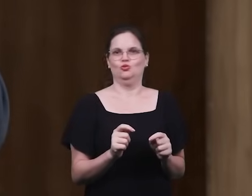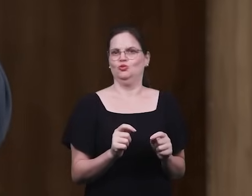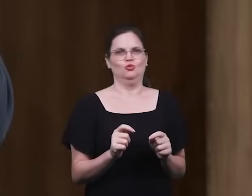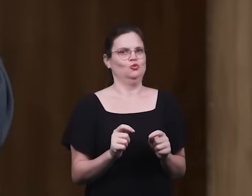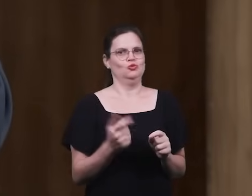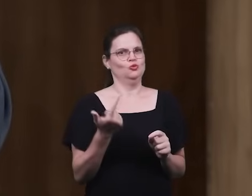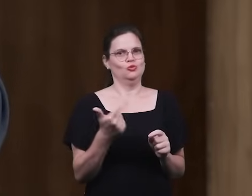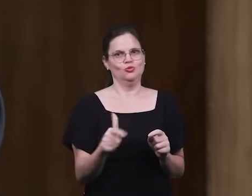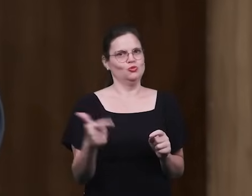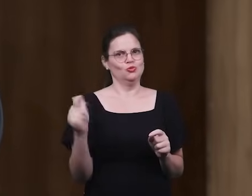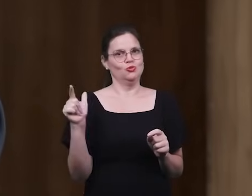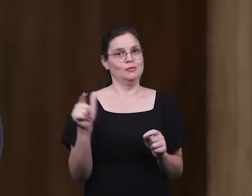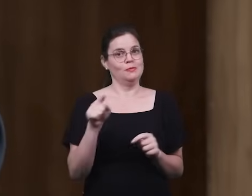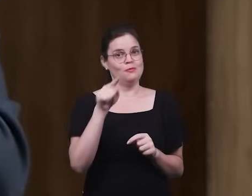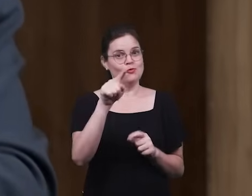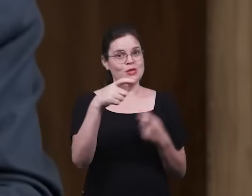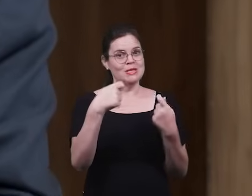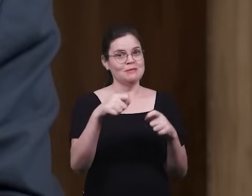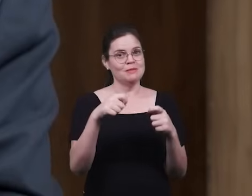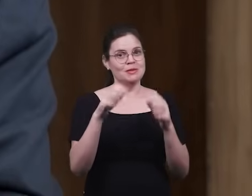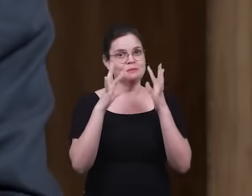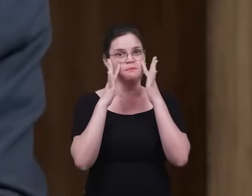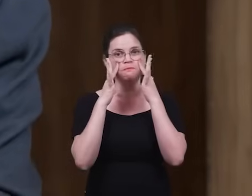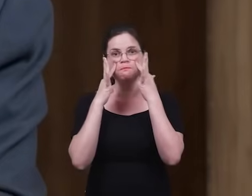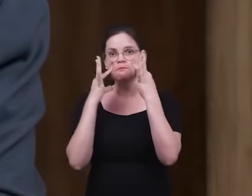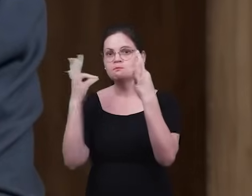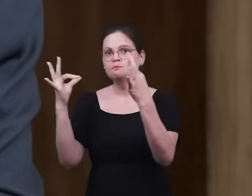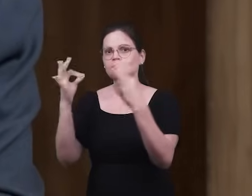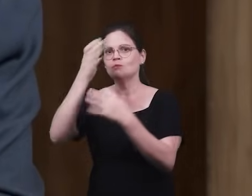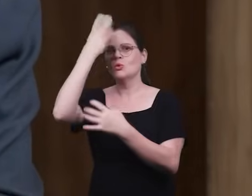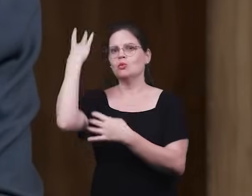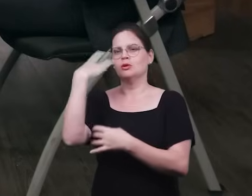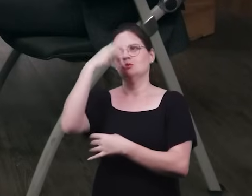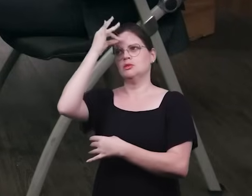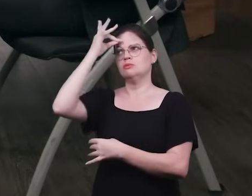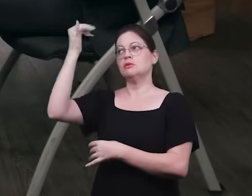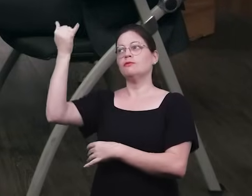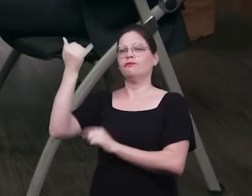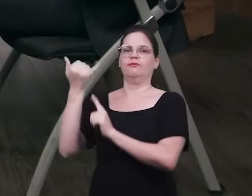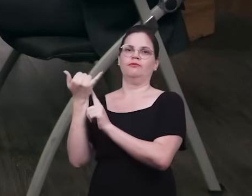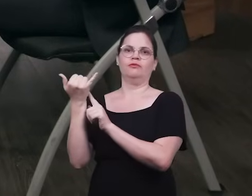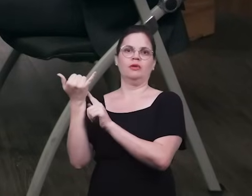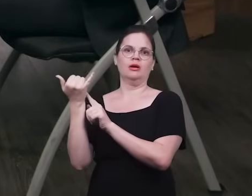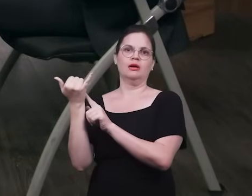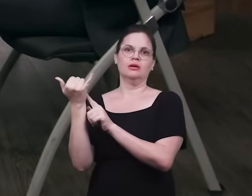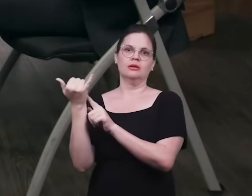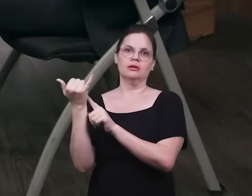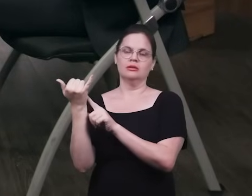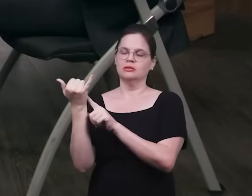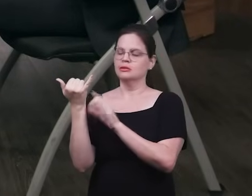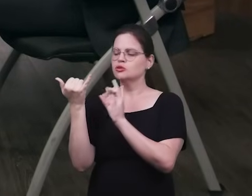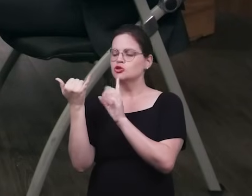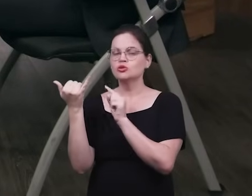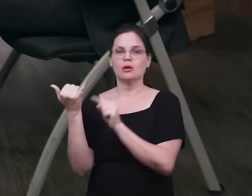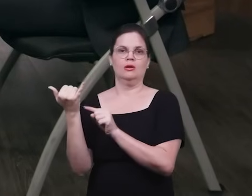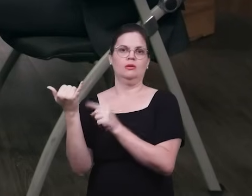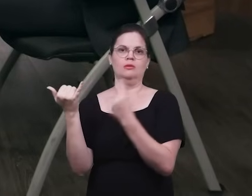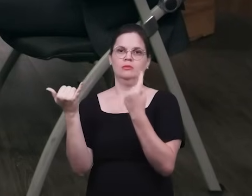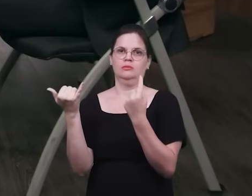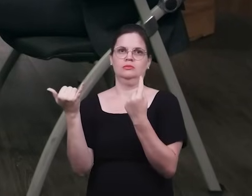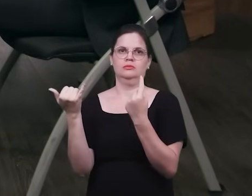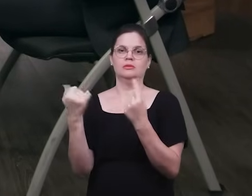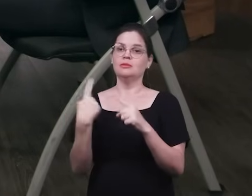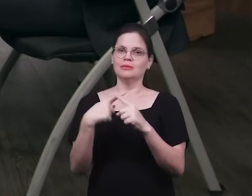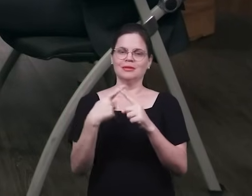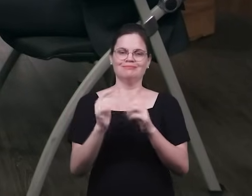você precisa ouvir só a voz do Espírito Santo exato porque a própria palavra diz não é